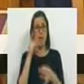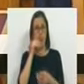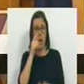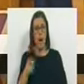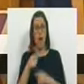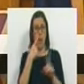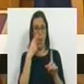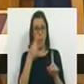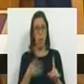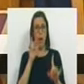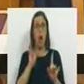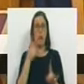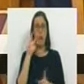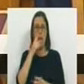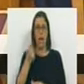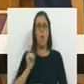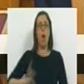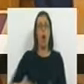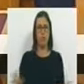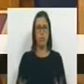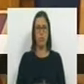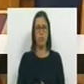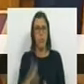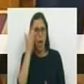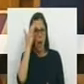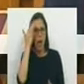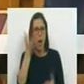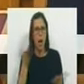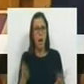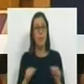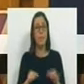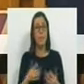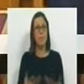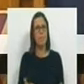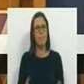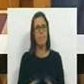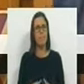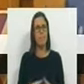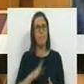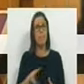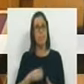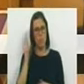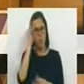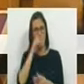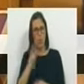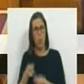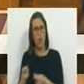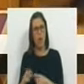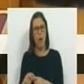vida do campo e conhece a vida do campo, se acha que neste momento no mundo rural,